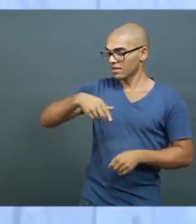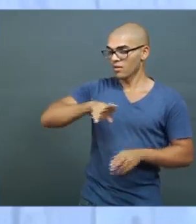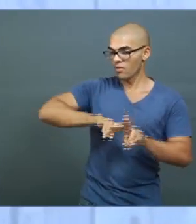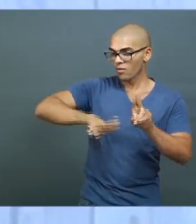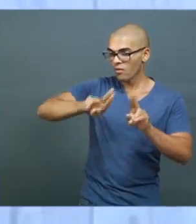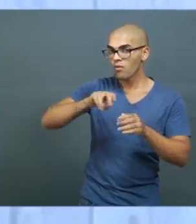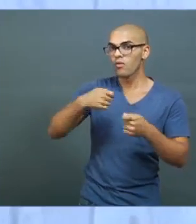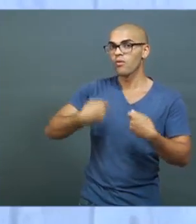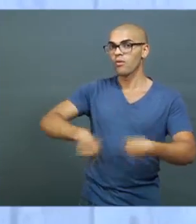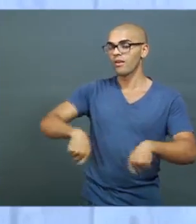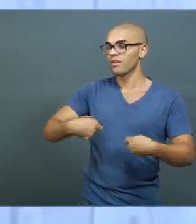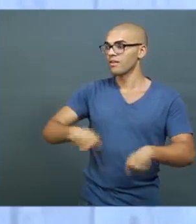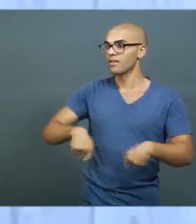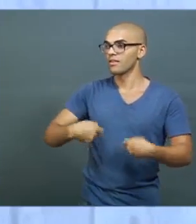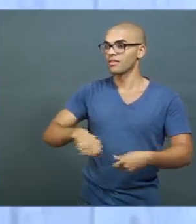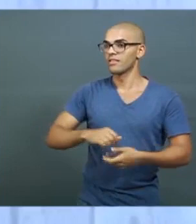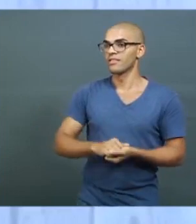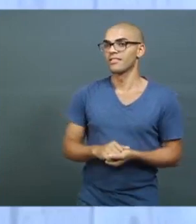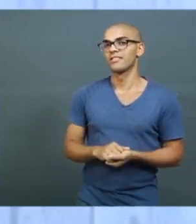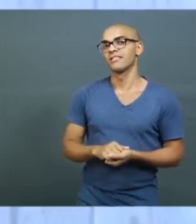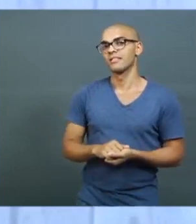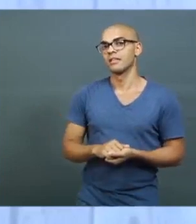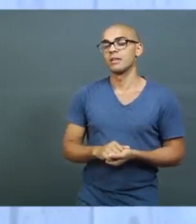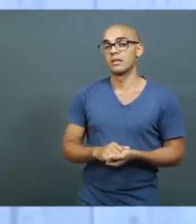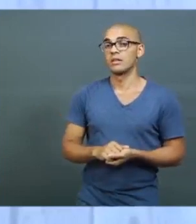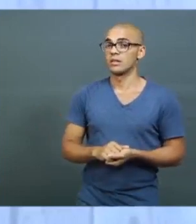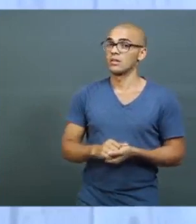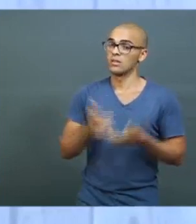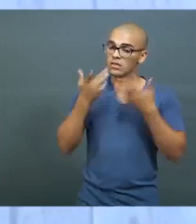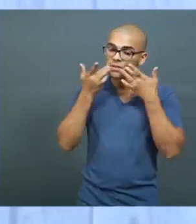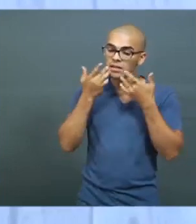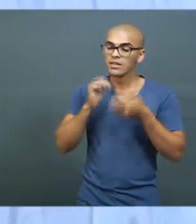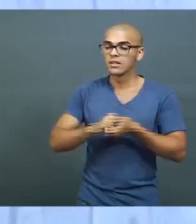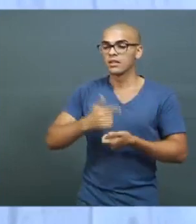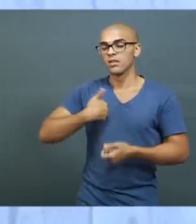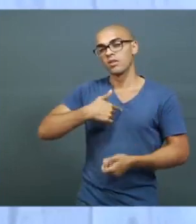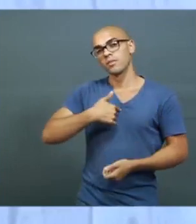aqui o meu depoimento, né? Claro. A minha